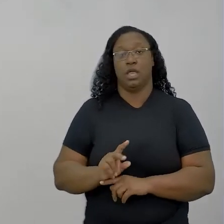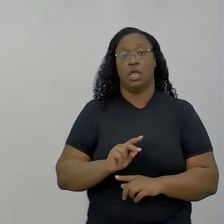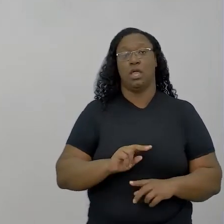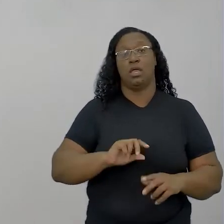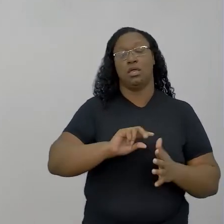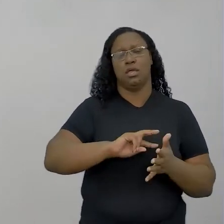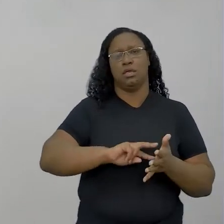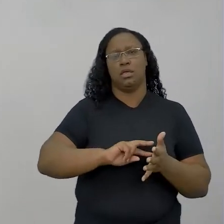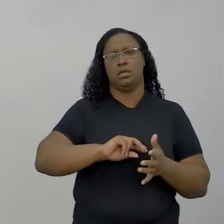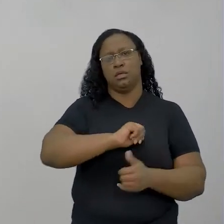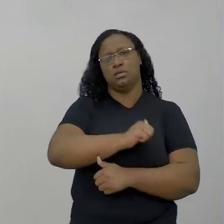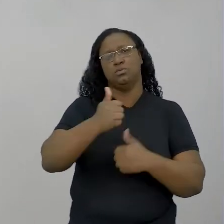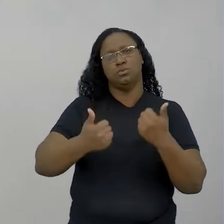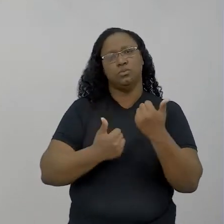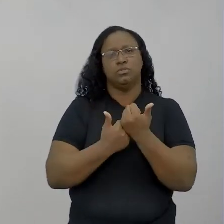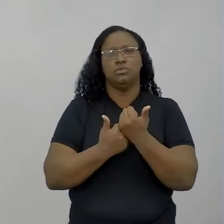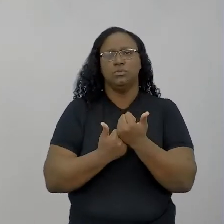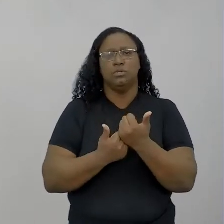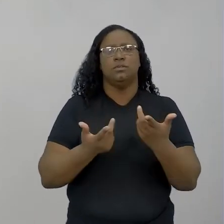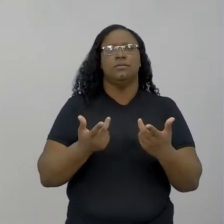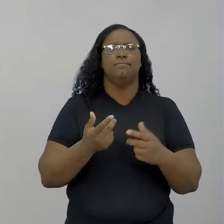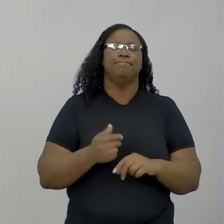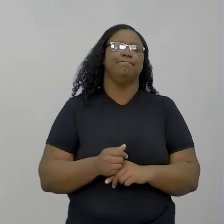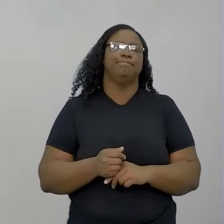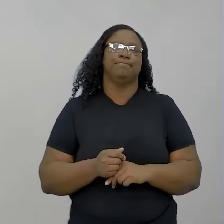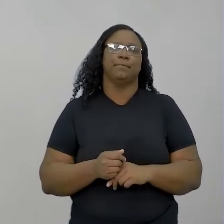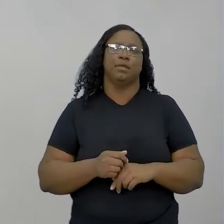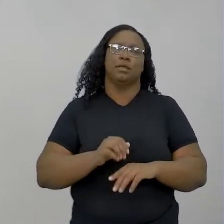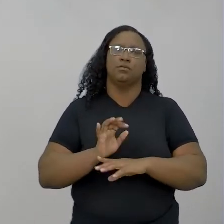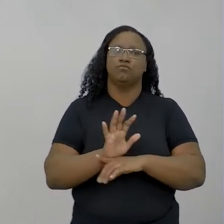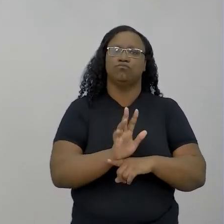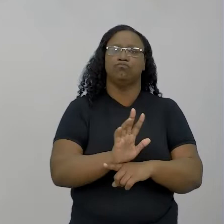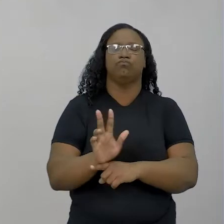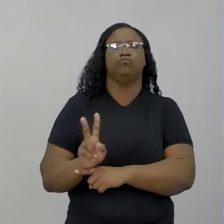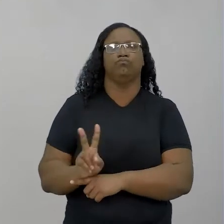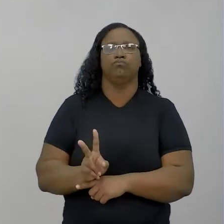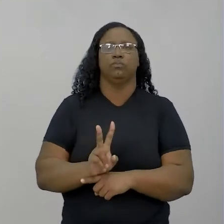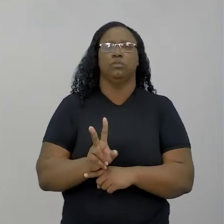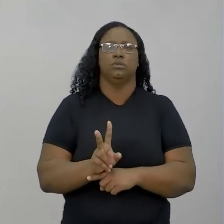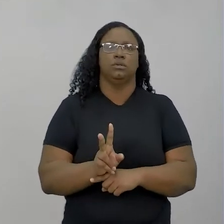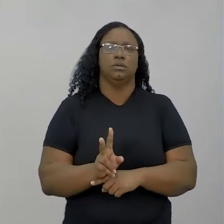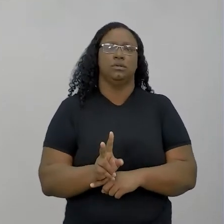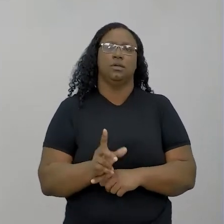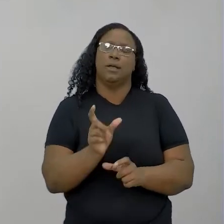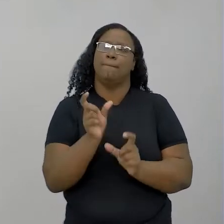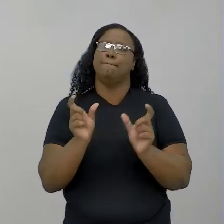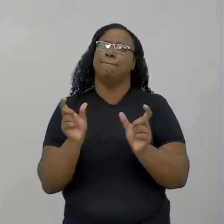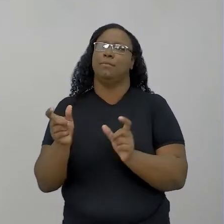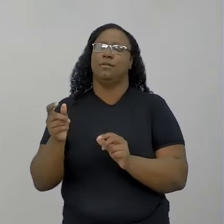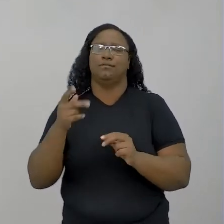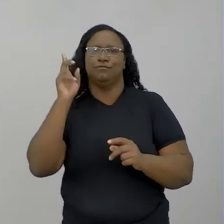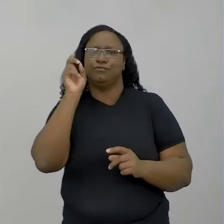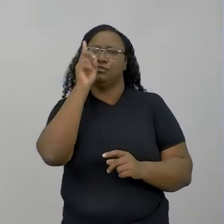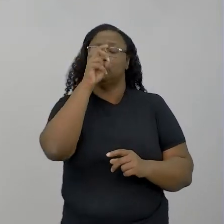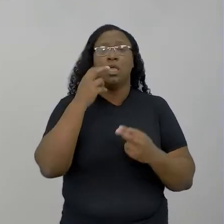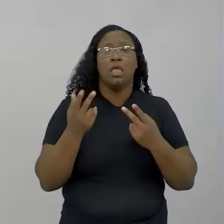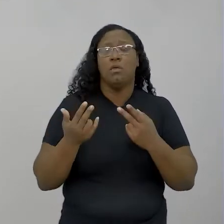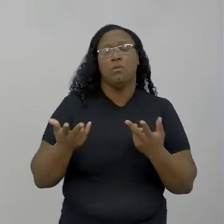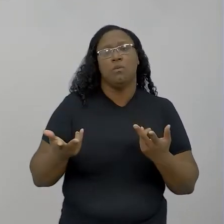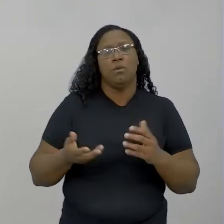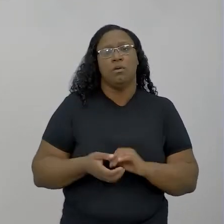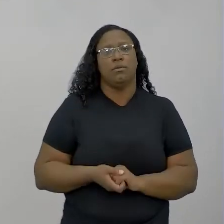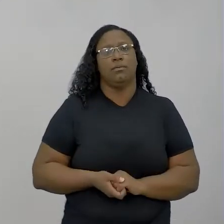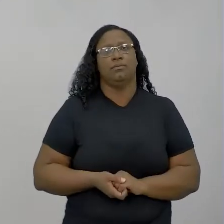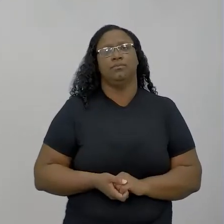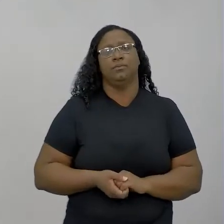muito mais simples, né? Prevenção, por uma palavra mais difícil, mas basicamente é a mesma coisa. Né? Então, quando a gente está falando